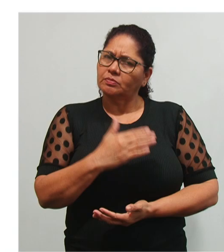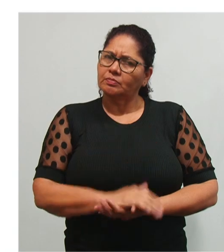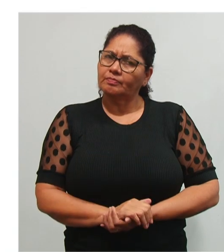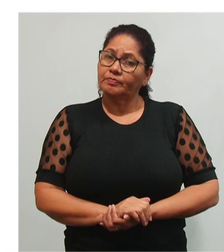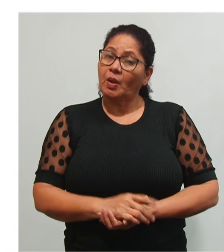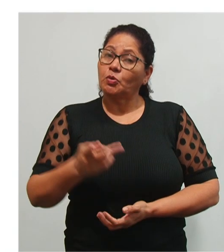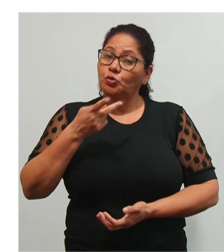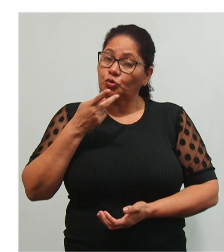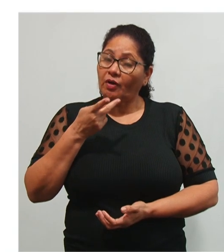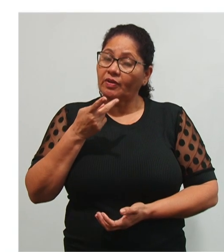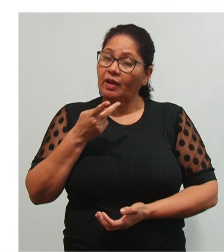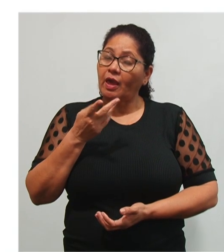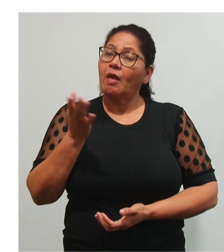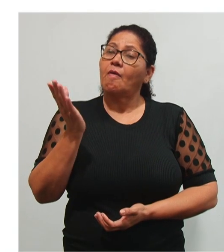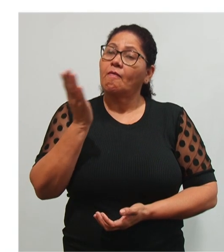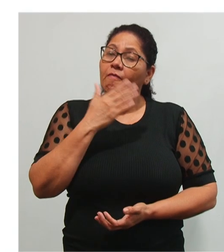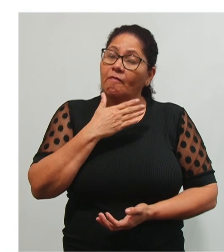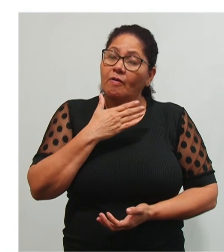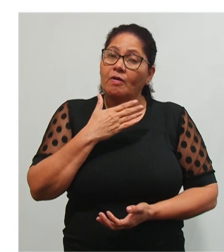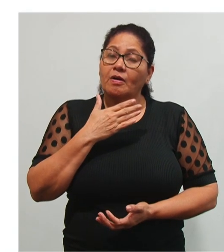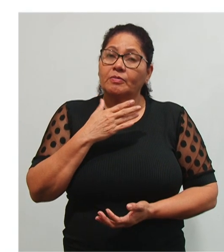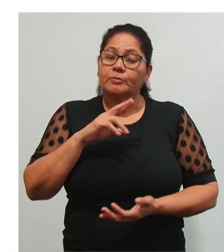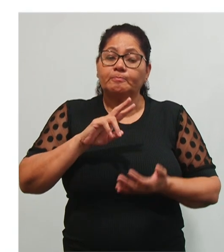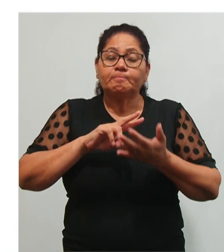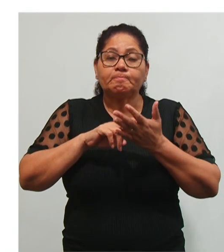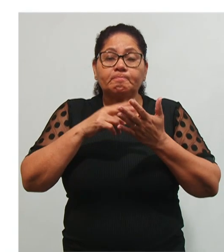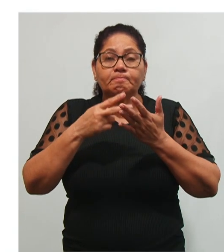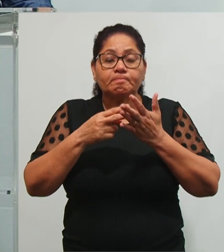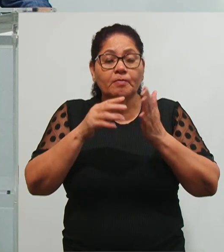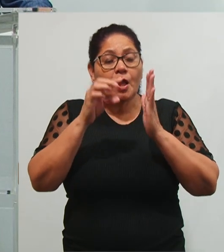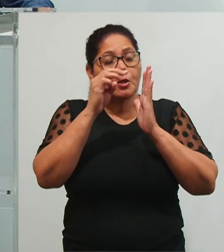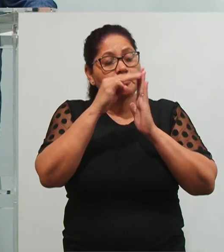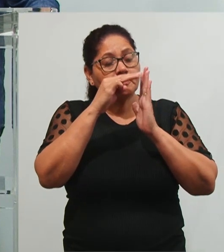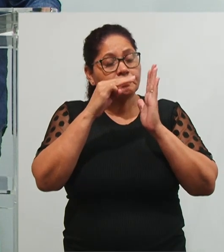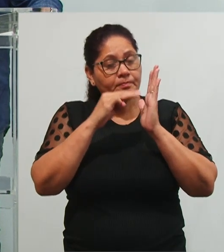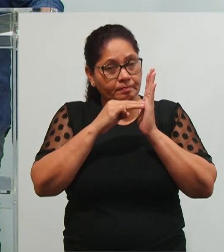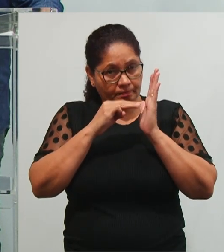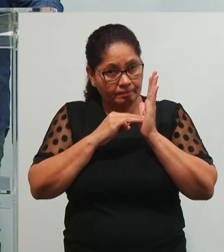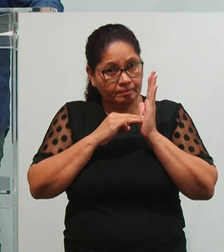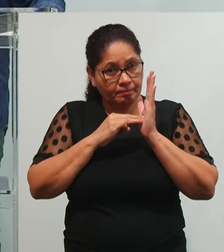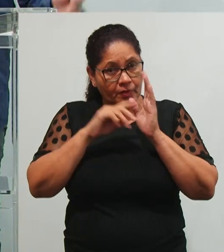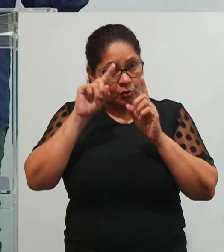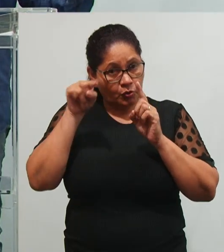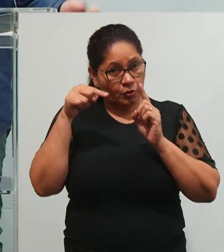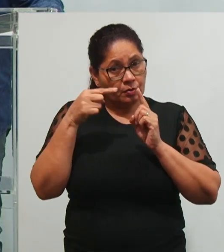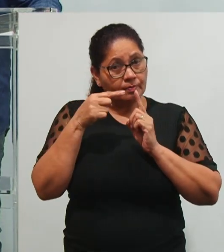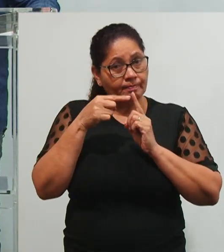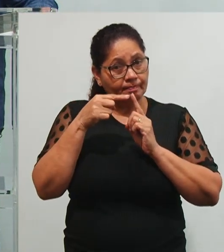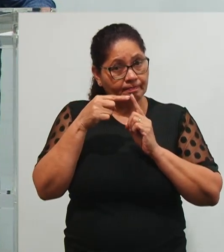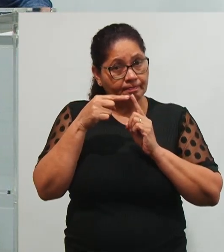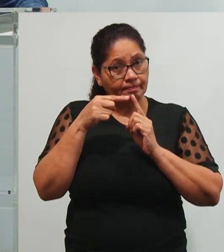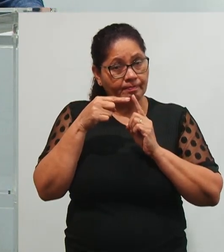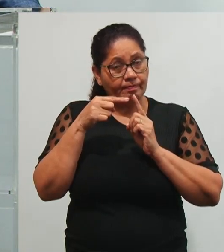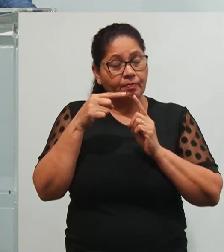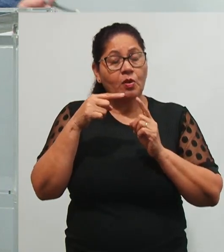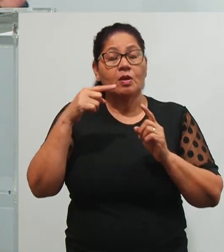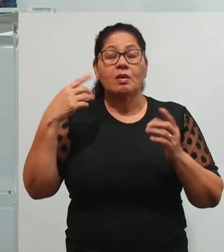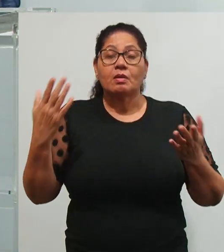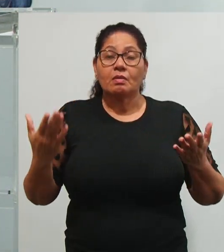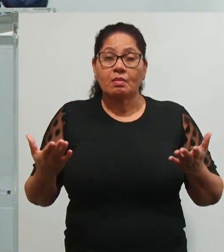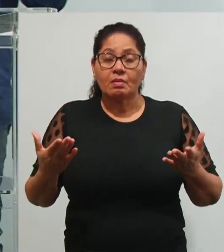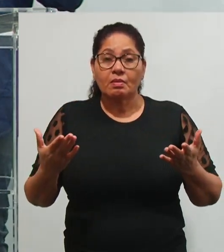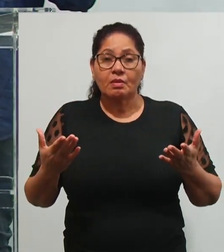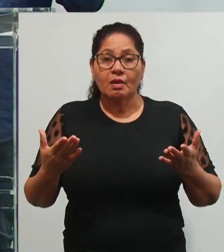lá? Como eu disse, nós vamos traduzir em conteúdos esses objetivos. E aí